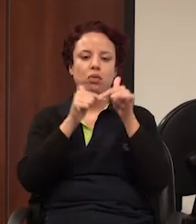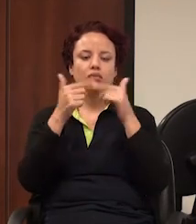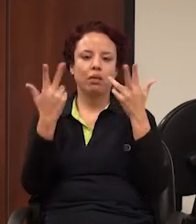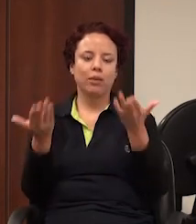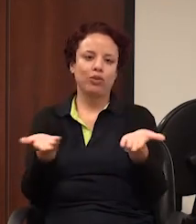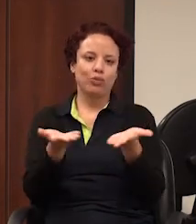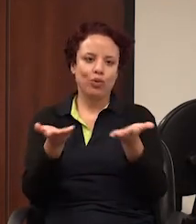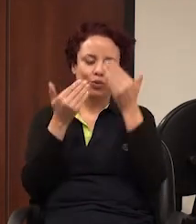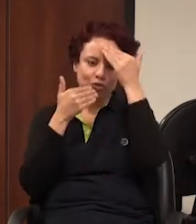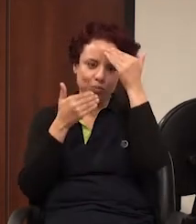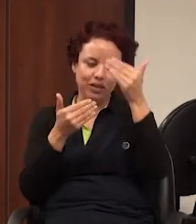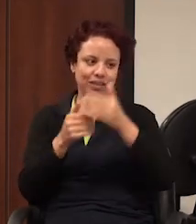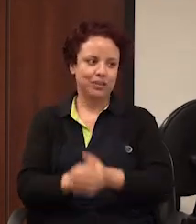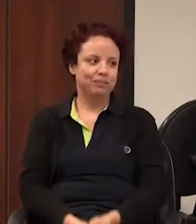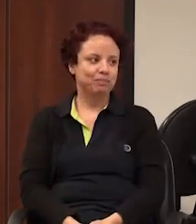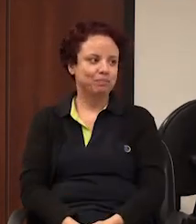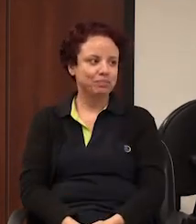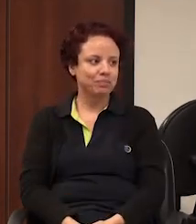hoje. Obrigado, obrigado.